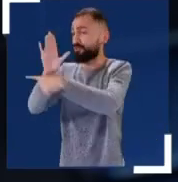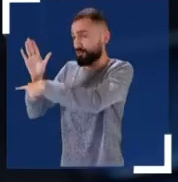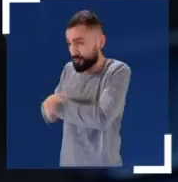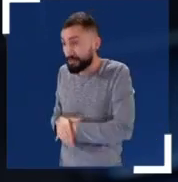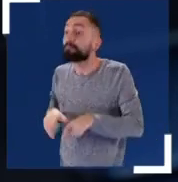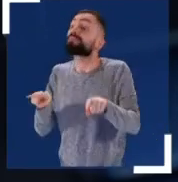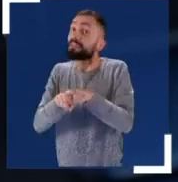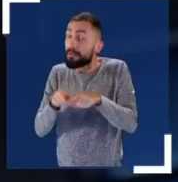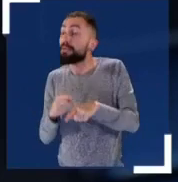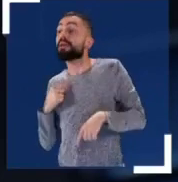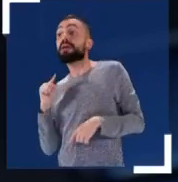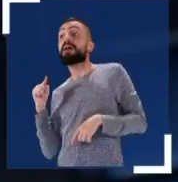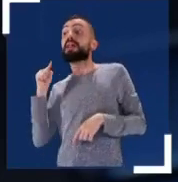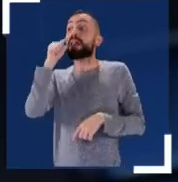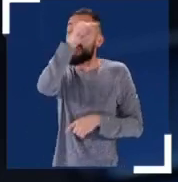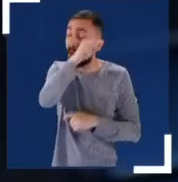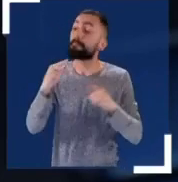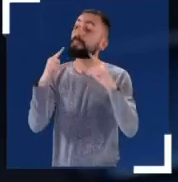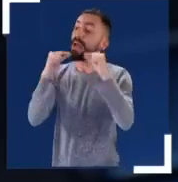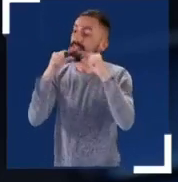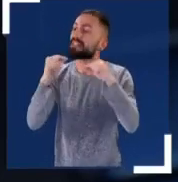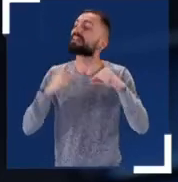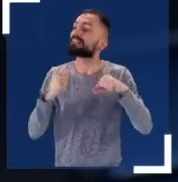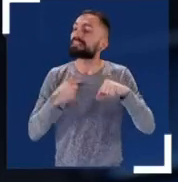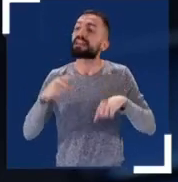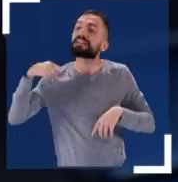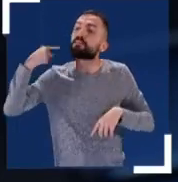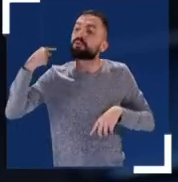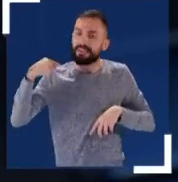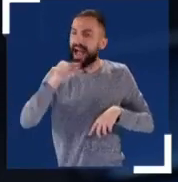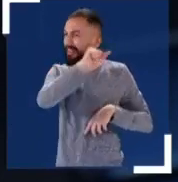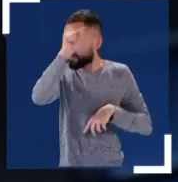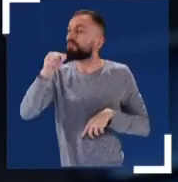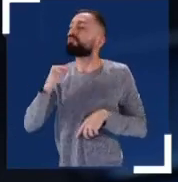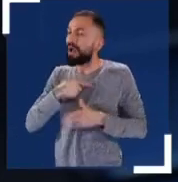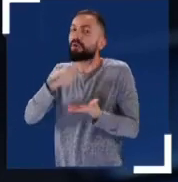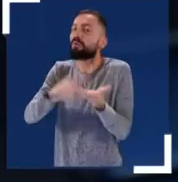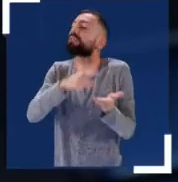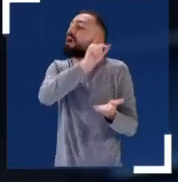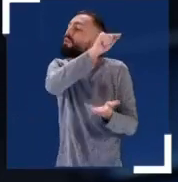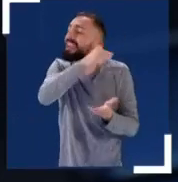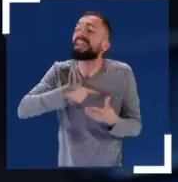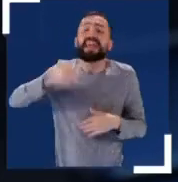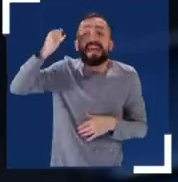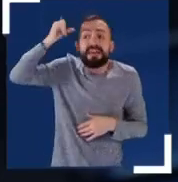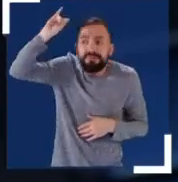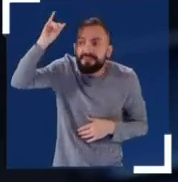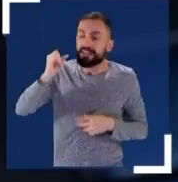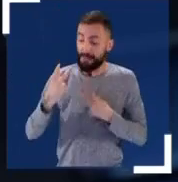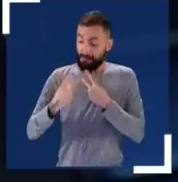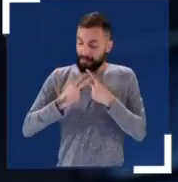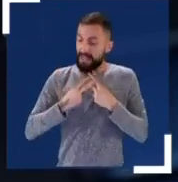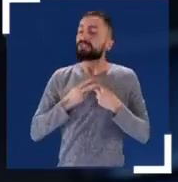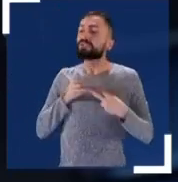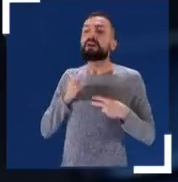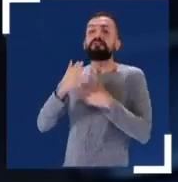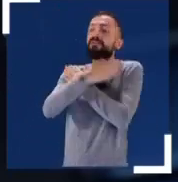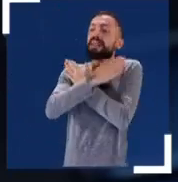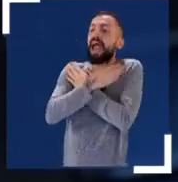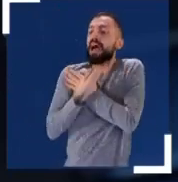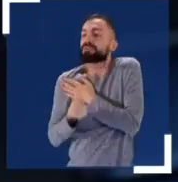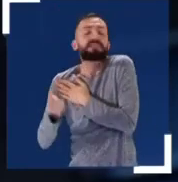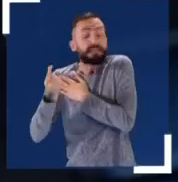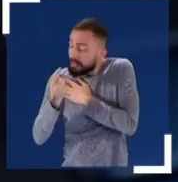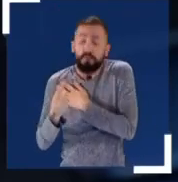em Brasília também com a nossa bancada para proibir as saidinhas. Preso deve cumprir a pena na cadeia. E vamos trabalhar também a nossa